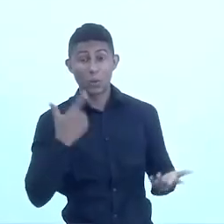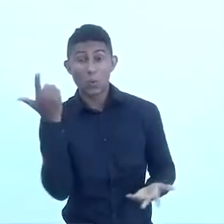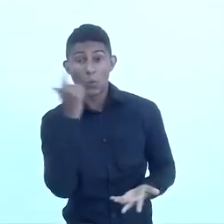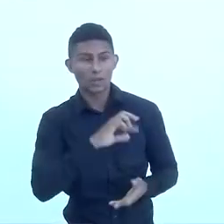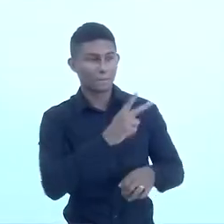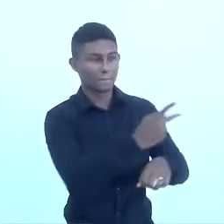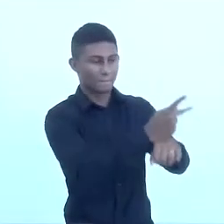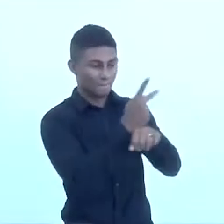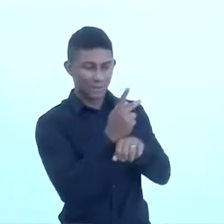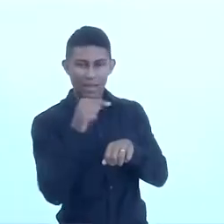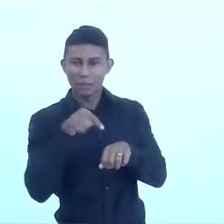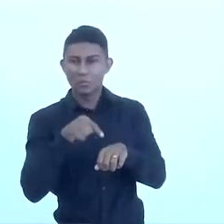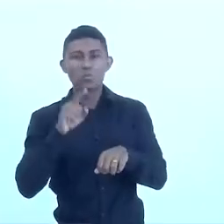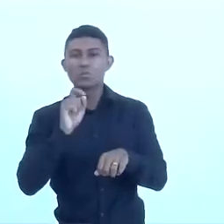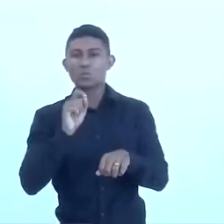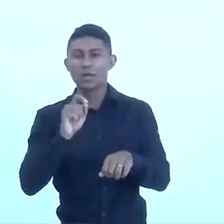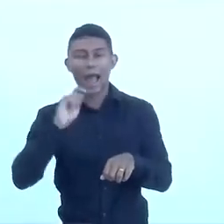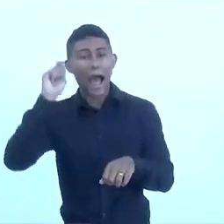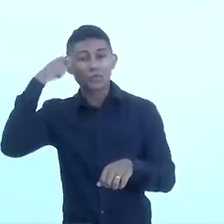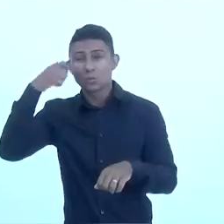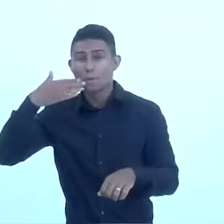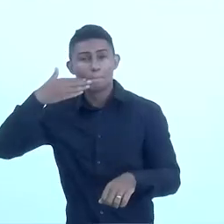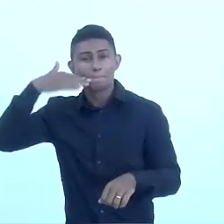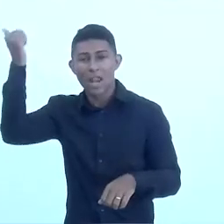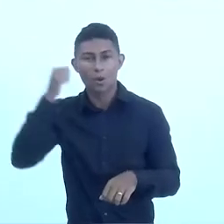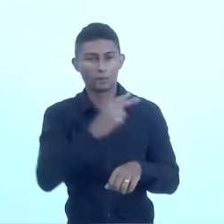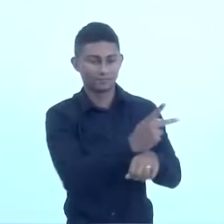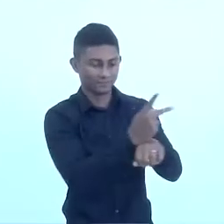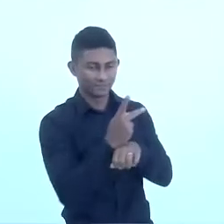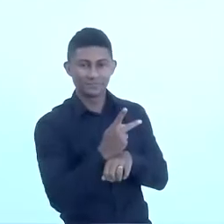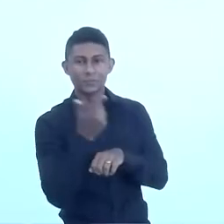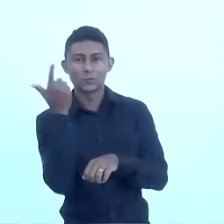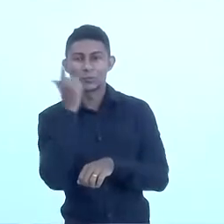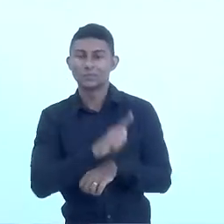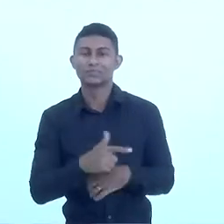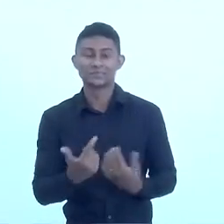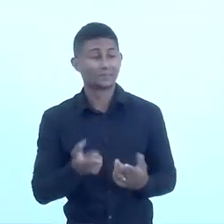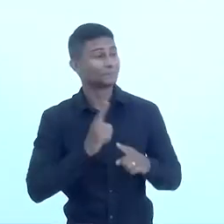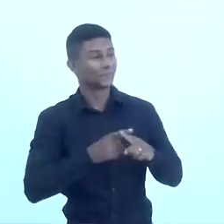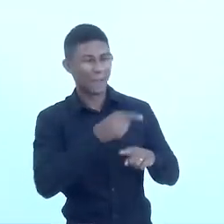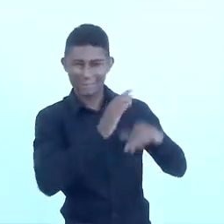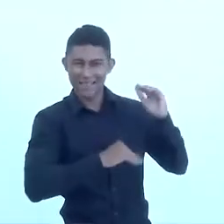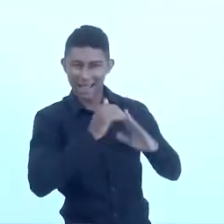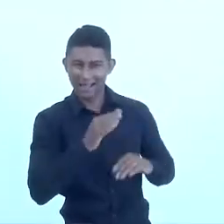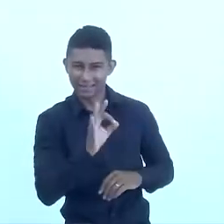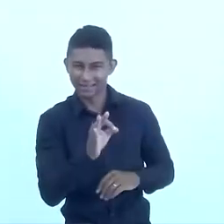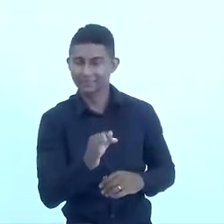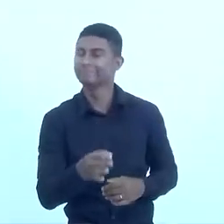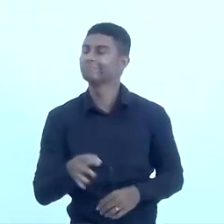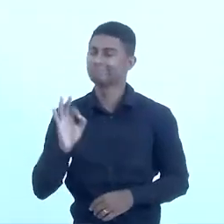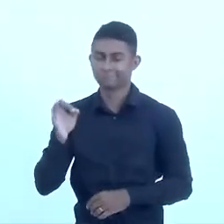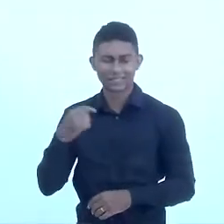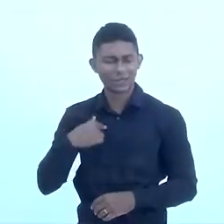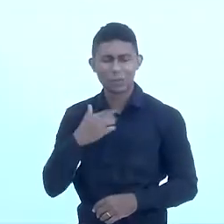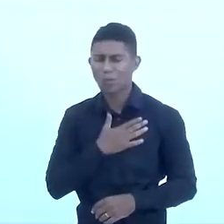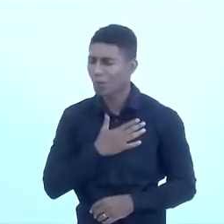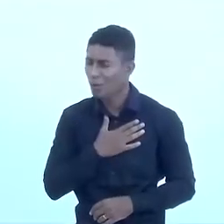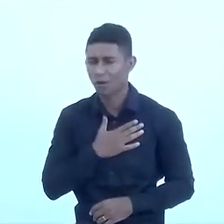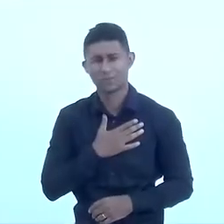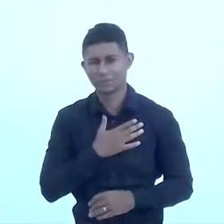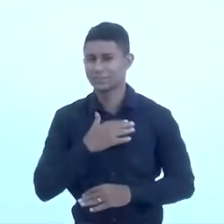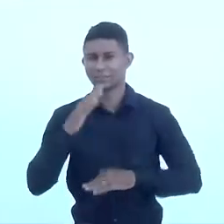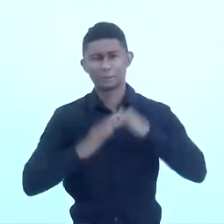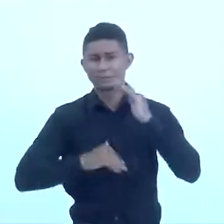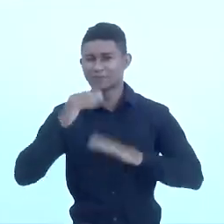fui premiado como melhor ator, né, Ah, no talento, festival. né? Talento. Eu gostava, eu gosto